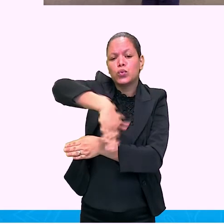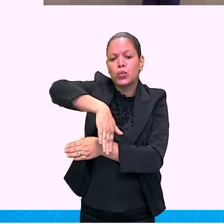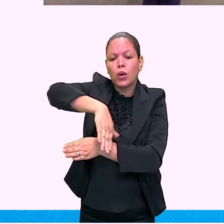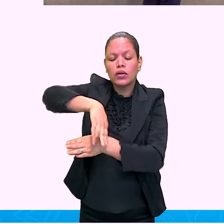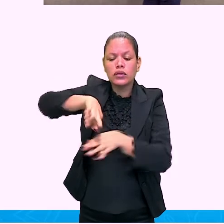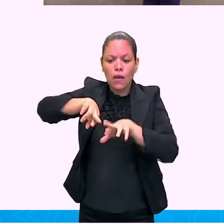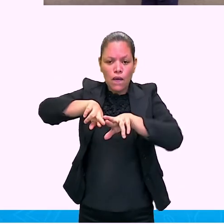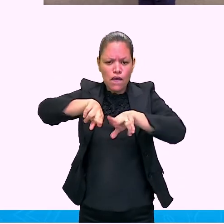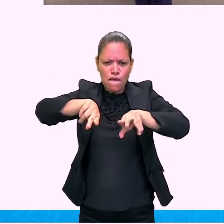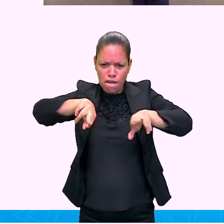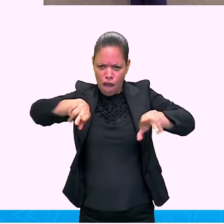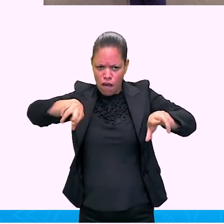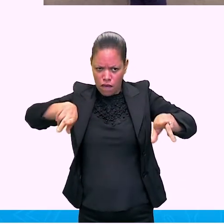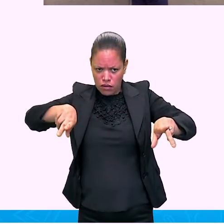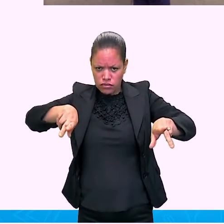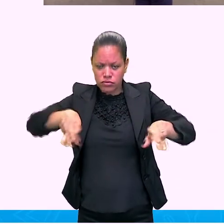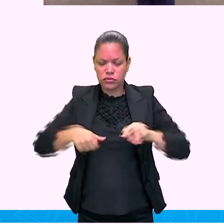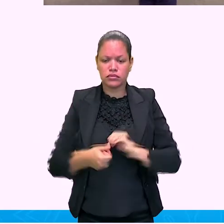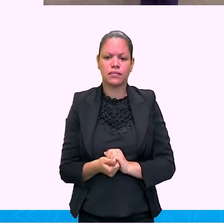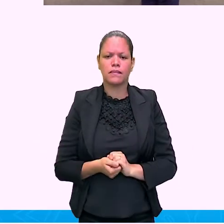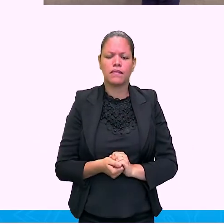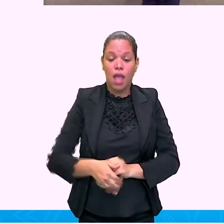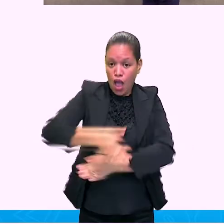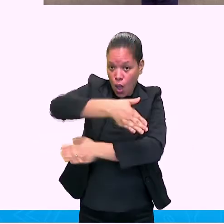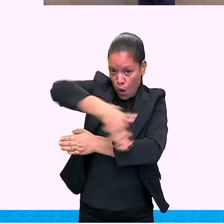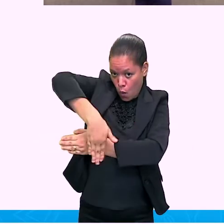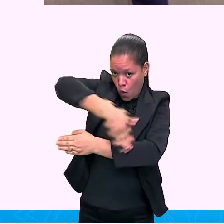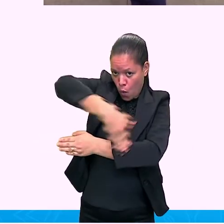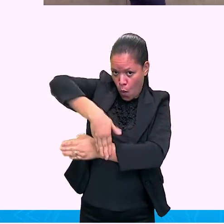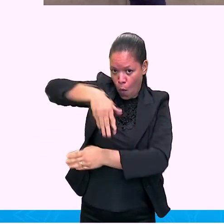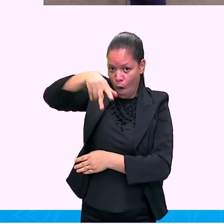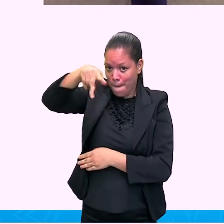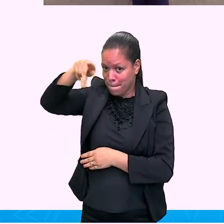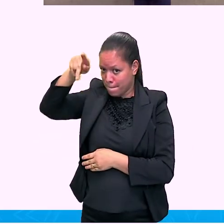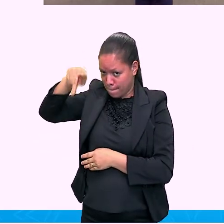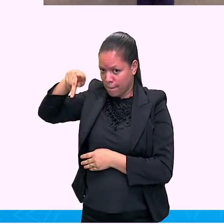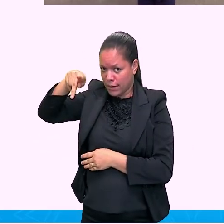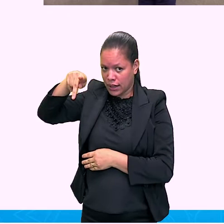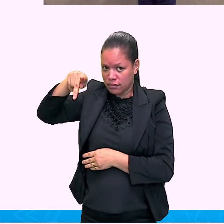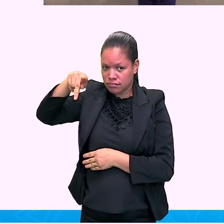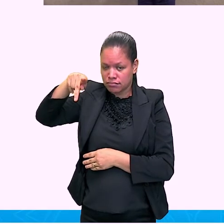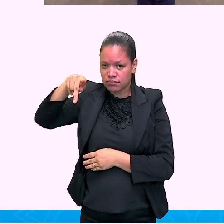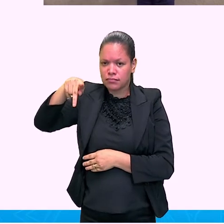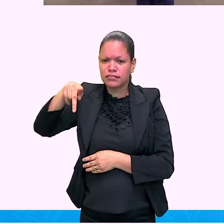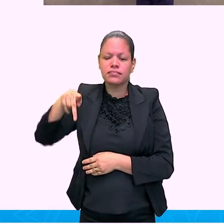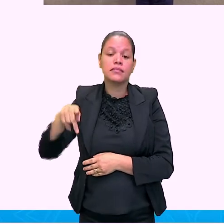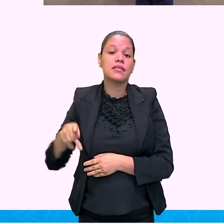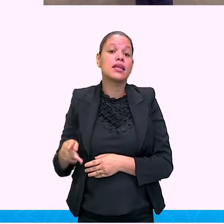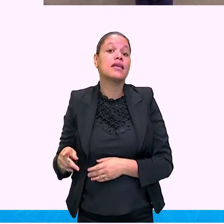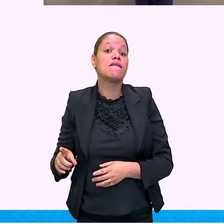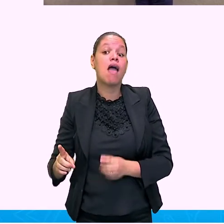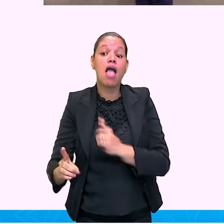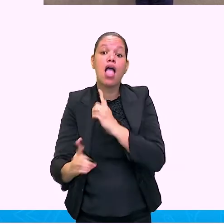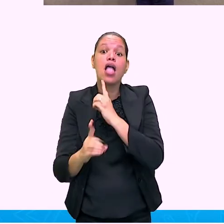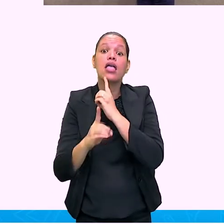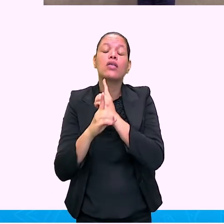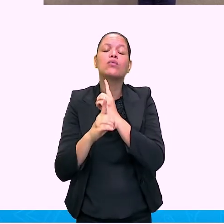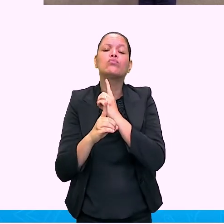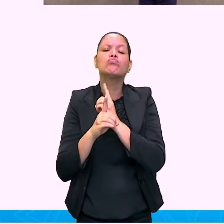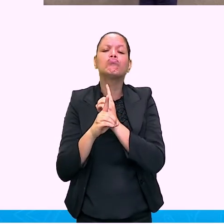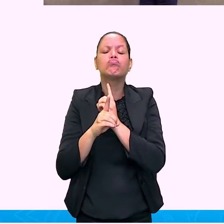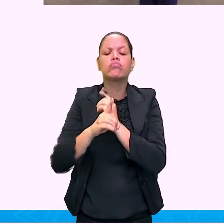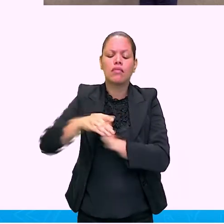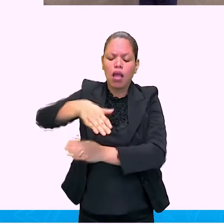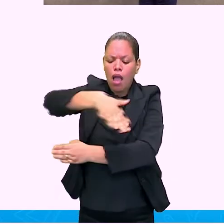está aqui, que vai cruzar com a rua Q. Então, note